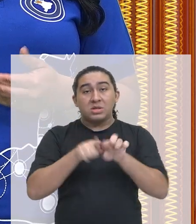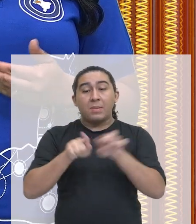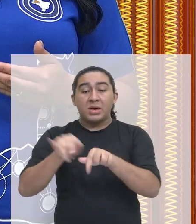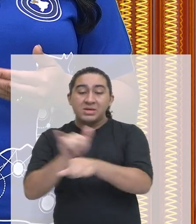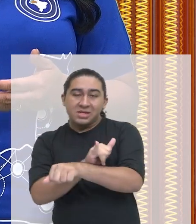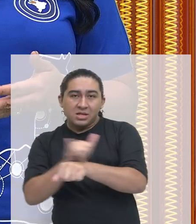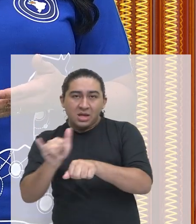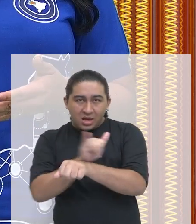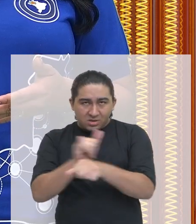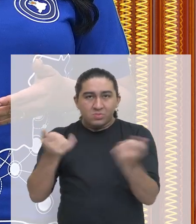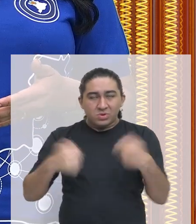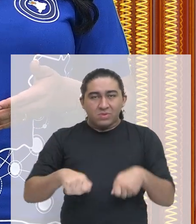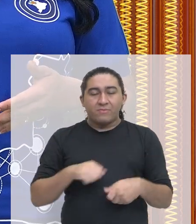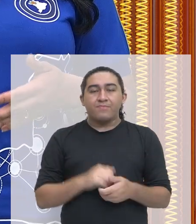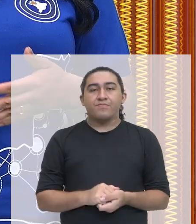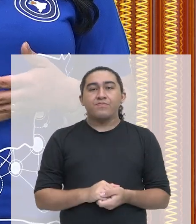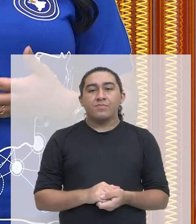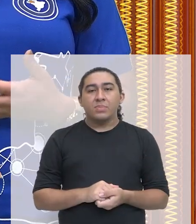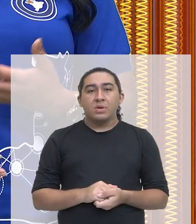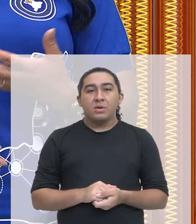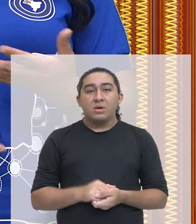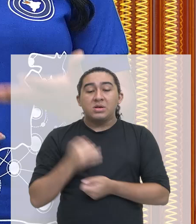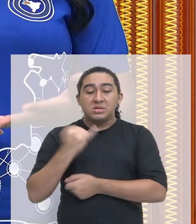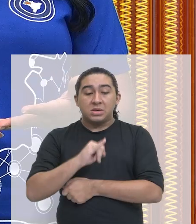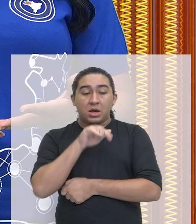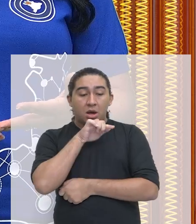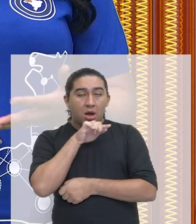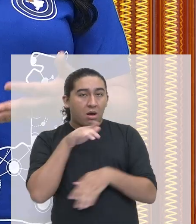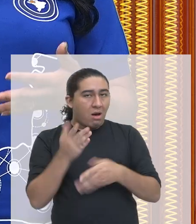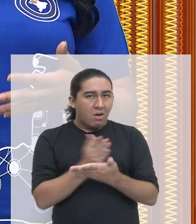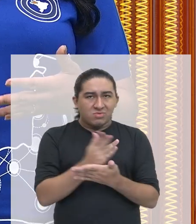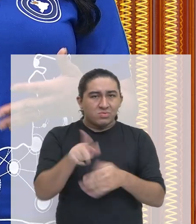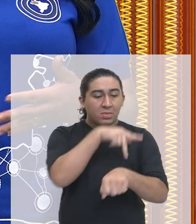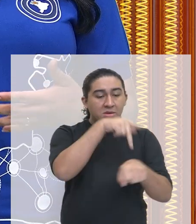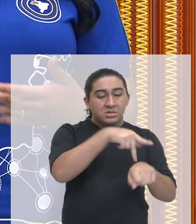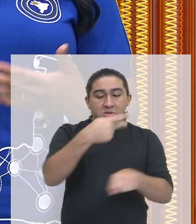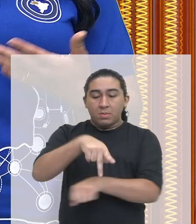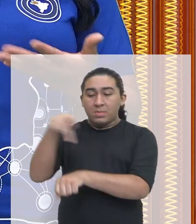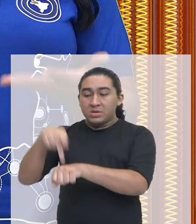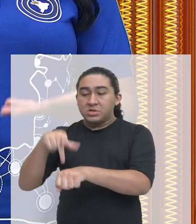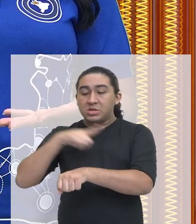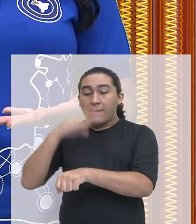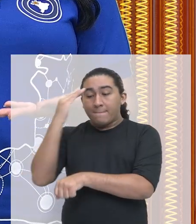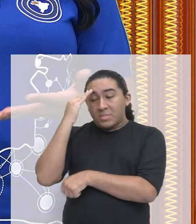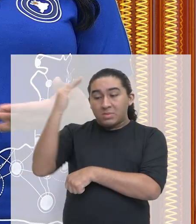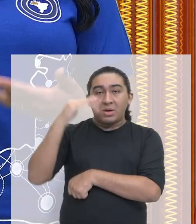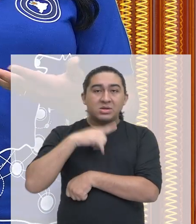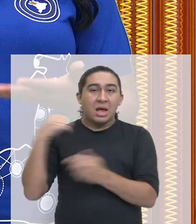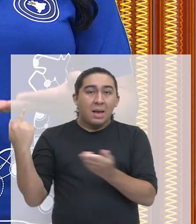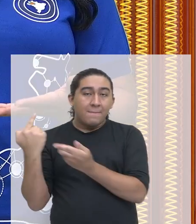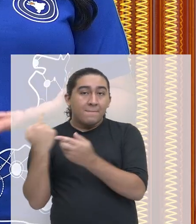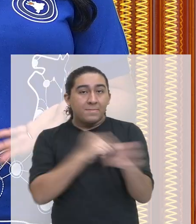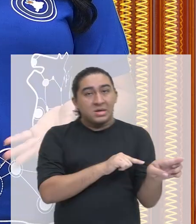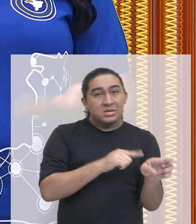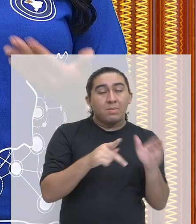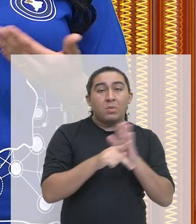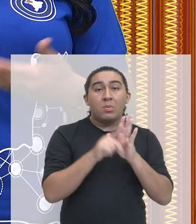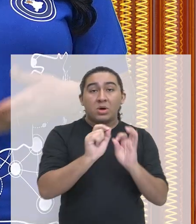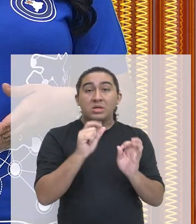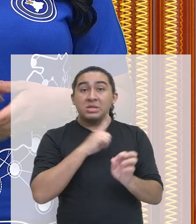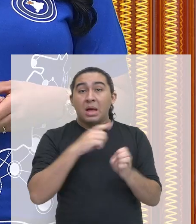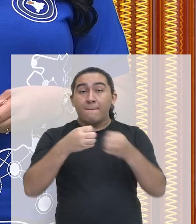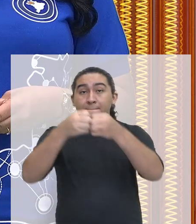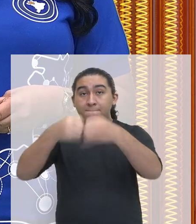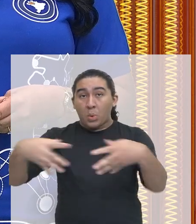e dissuasão estratégica, ou seja, o poder de convencimento. Quando um desses países estavam à frente de um conflito,